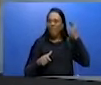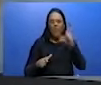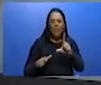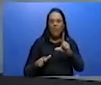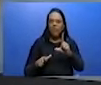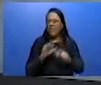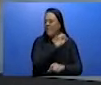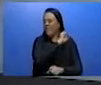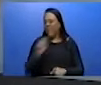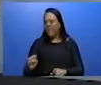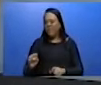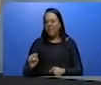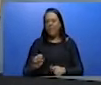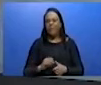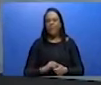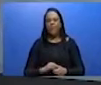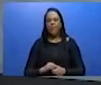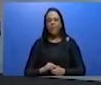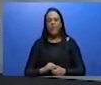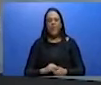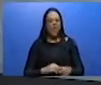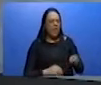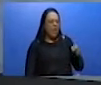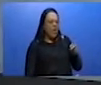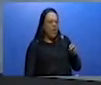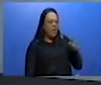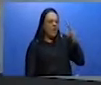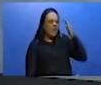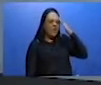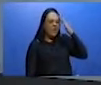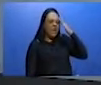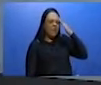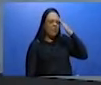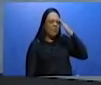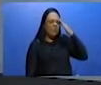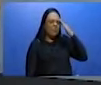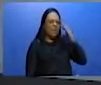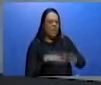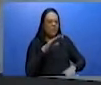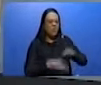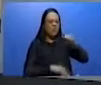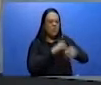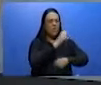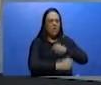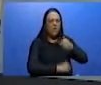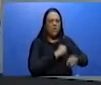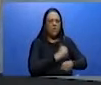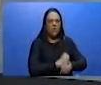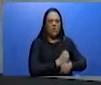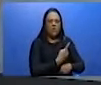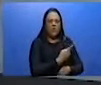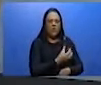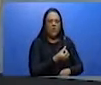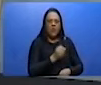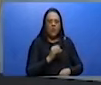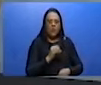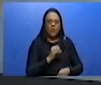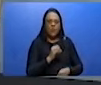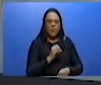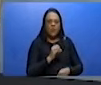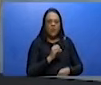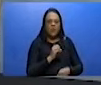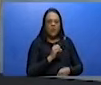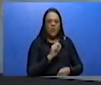brancos fizeram, pessoal? Na época, nos anos de 1600 ali, estourou